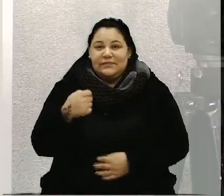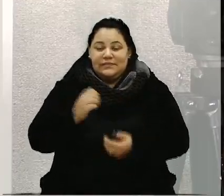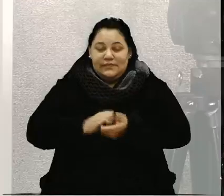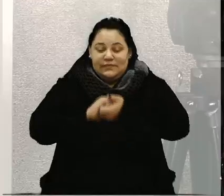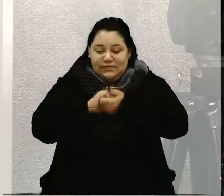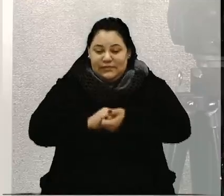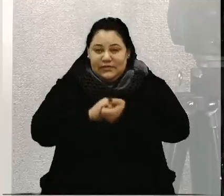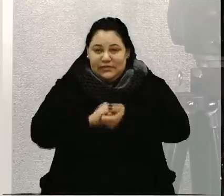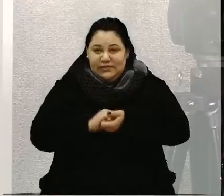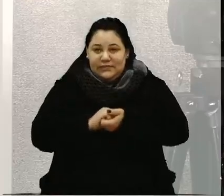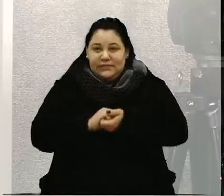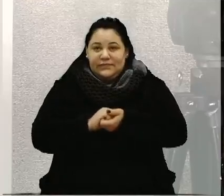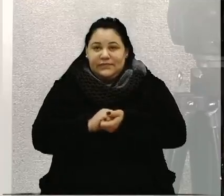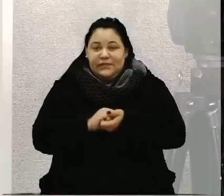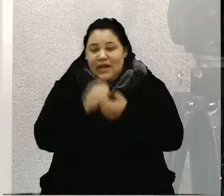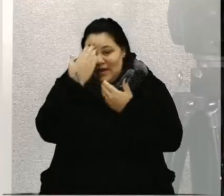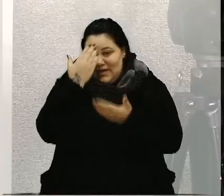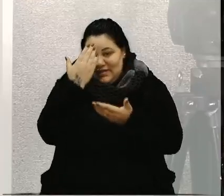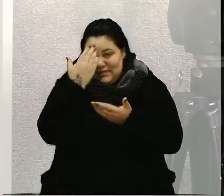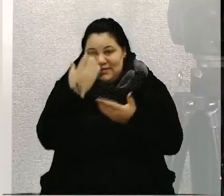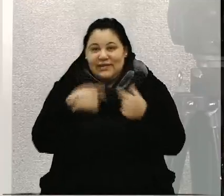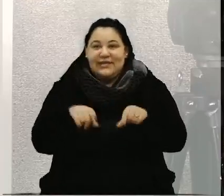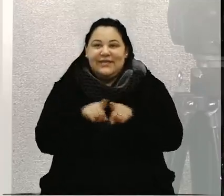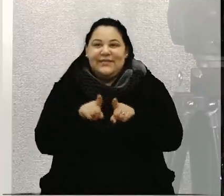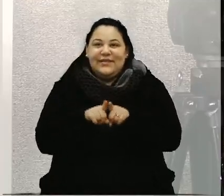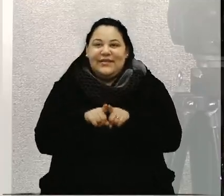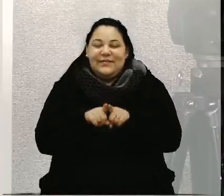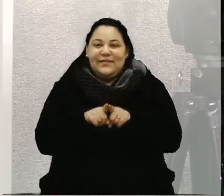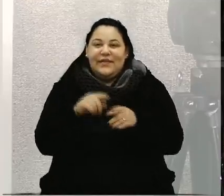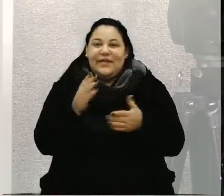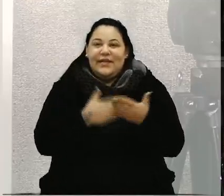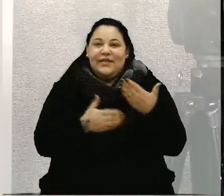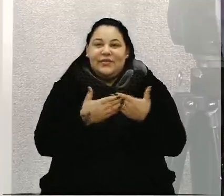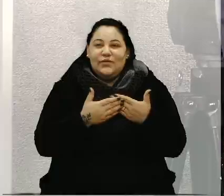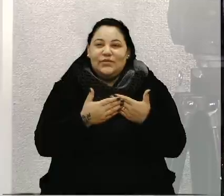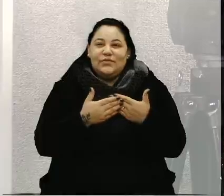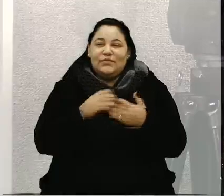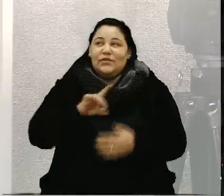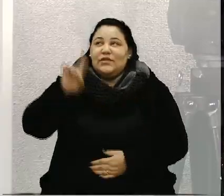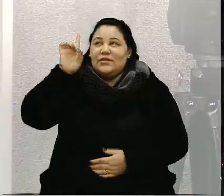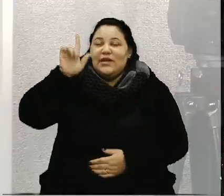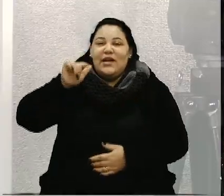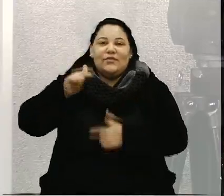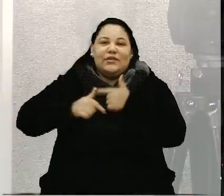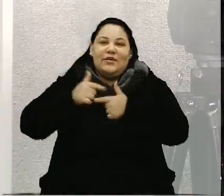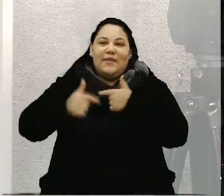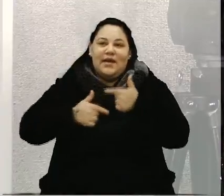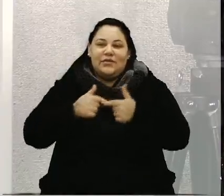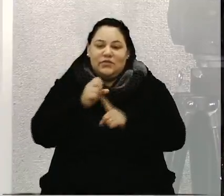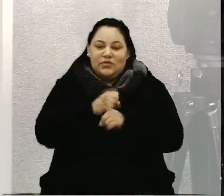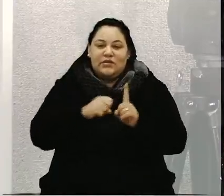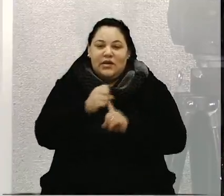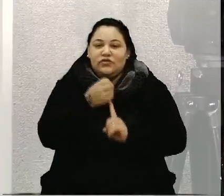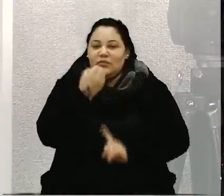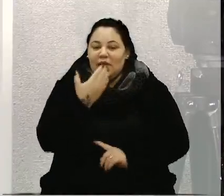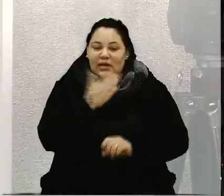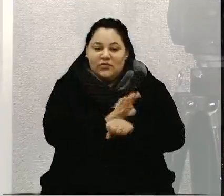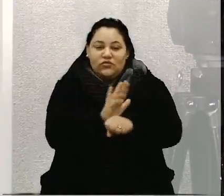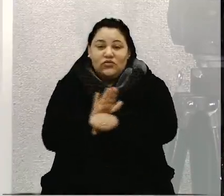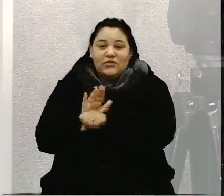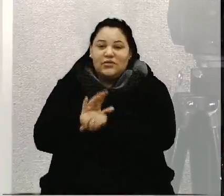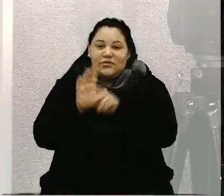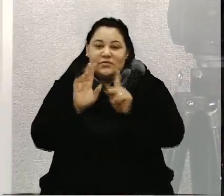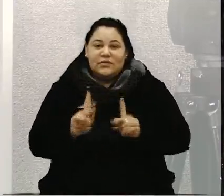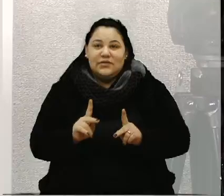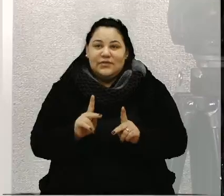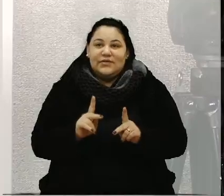saudado, agradecido também todos por Deus, né? É um trabalho social de bem, ajudando as pessoas, sem